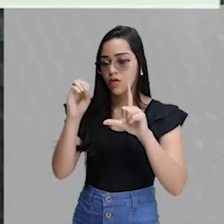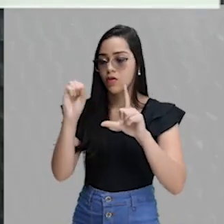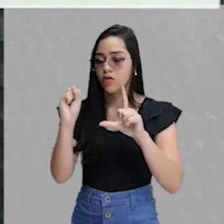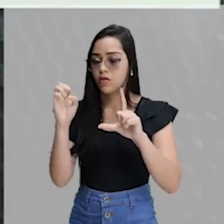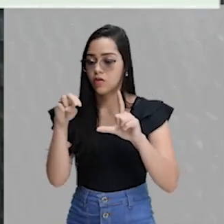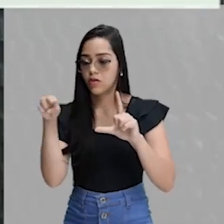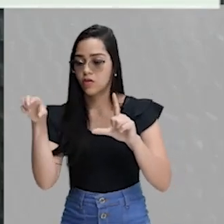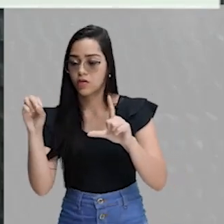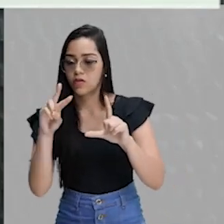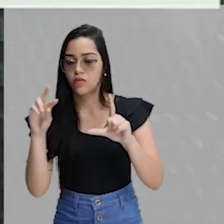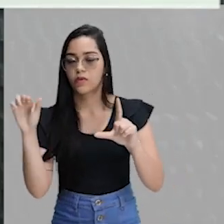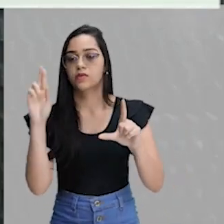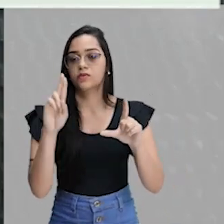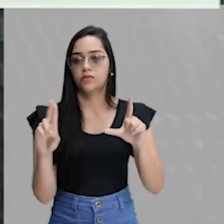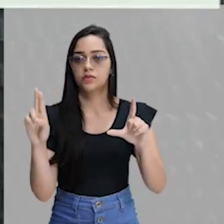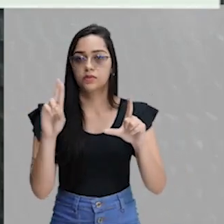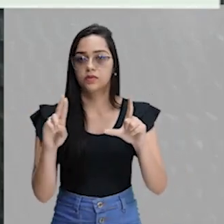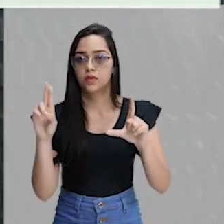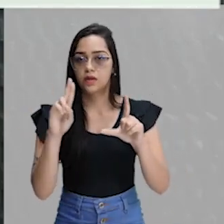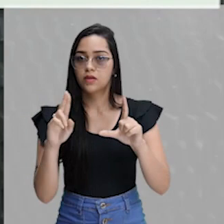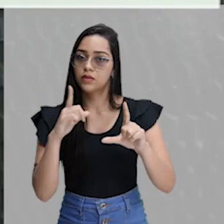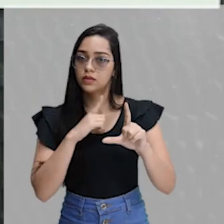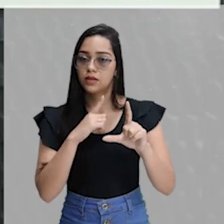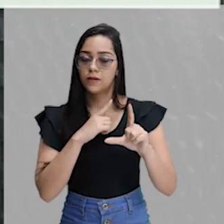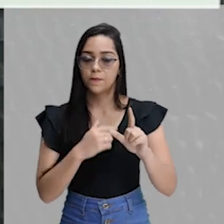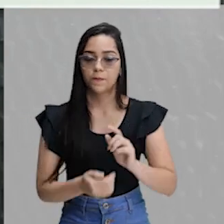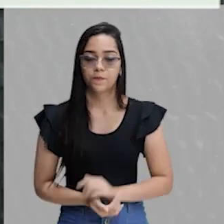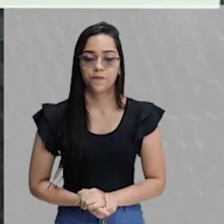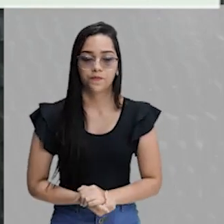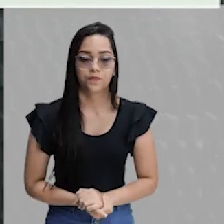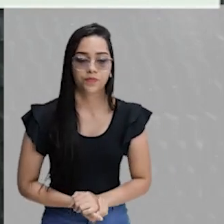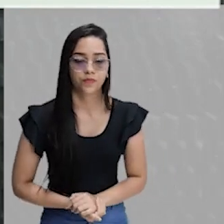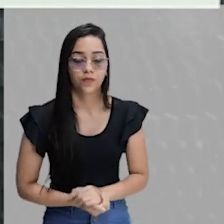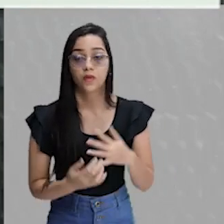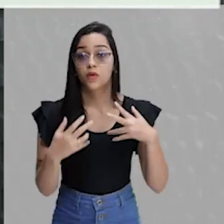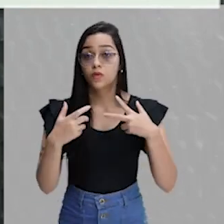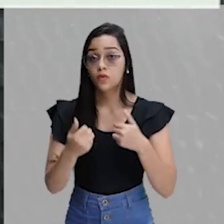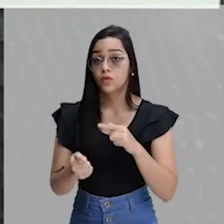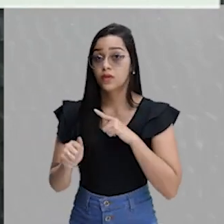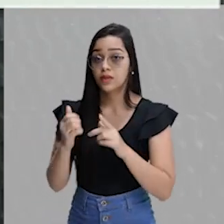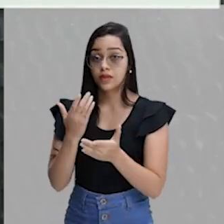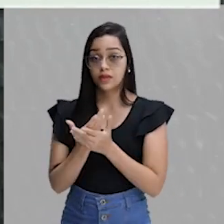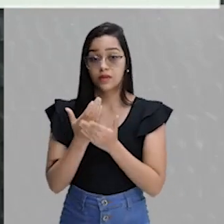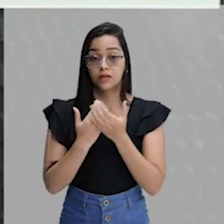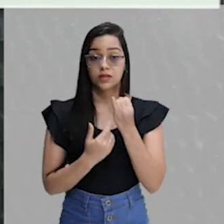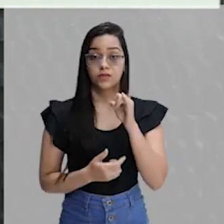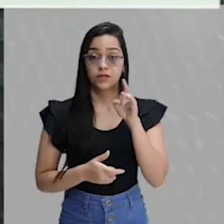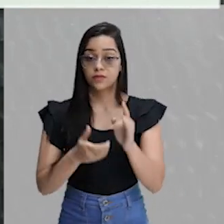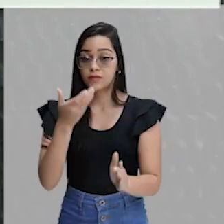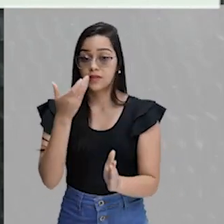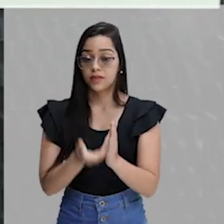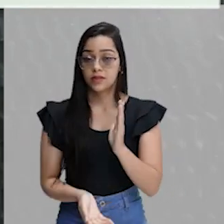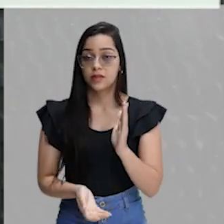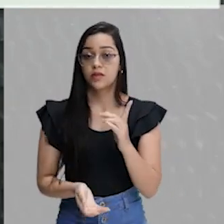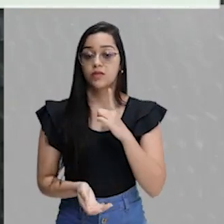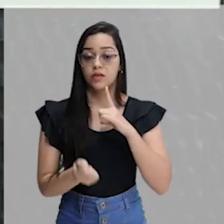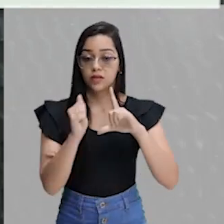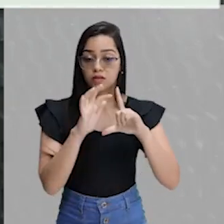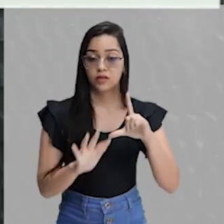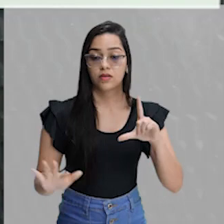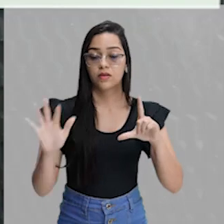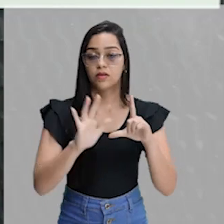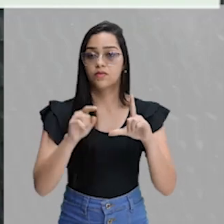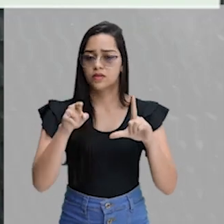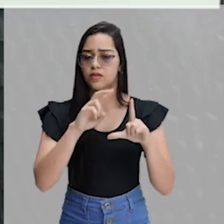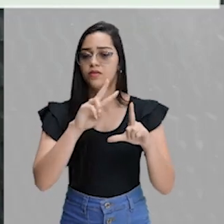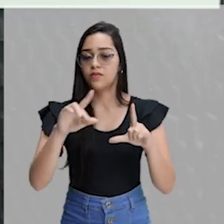ângulo θ, que vai ser o ângulo aí de atuação dessa força. Certo? Tudo isso está na aula. Se você perdeu a aula, lá na plataforma Gonçalves